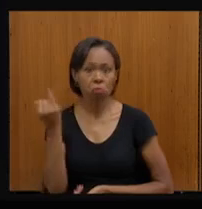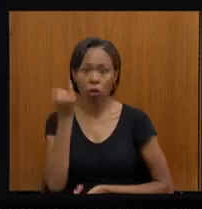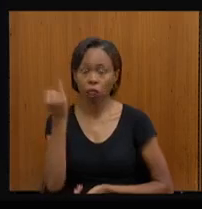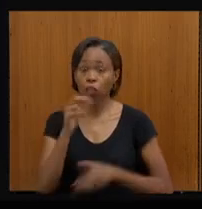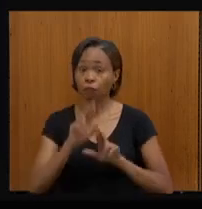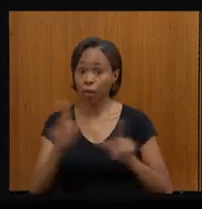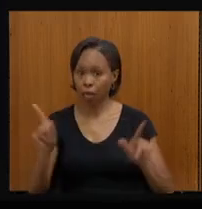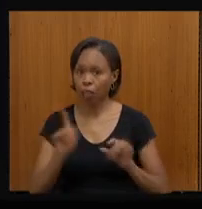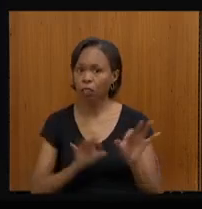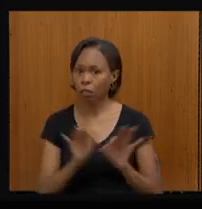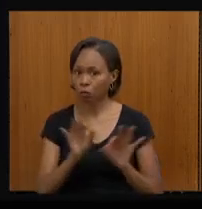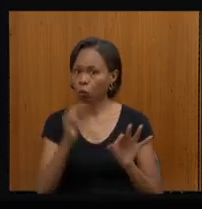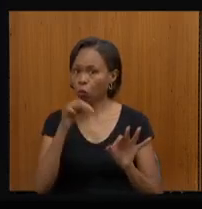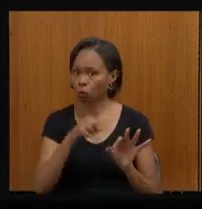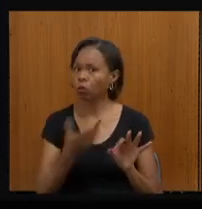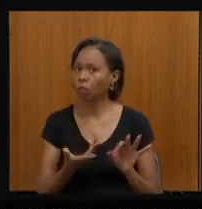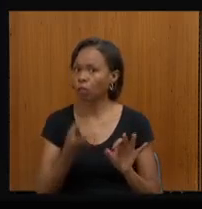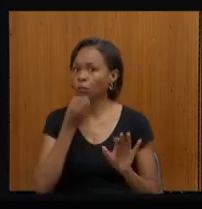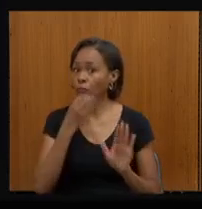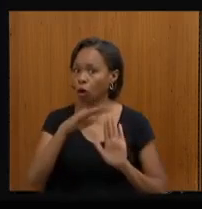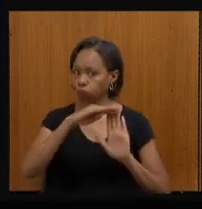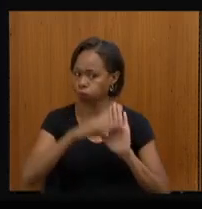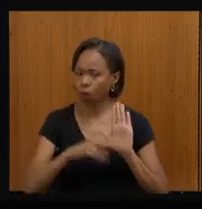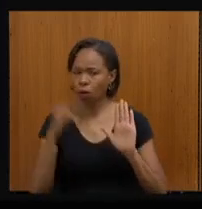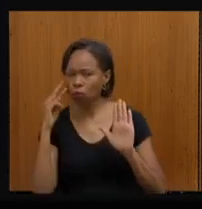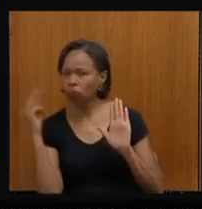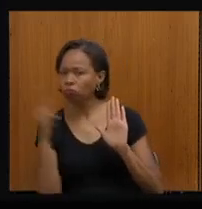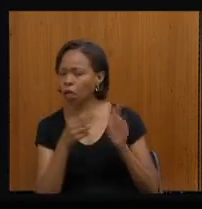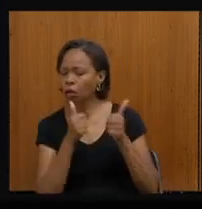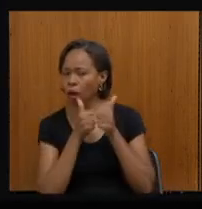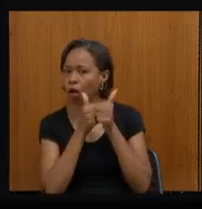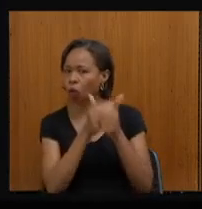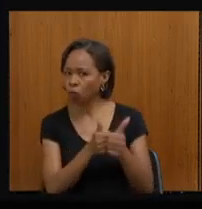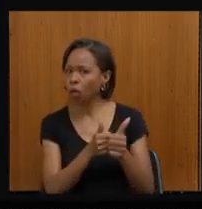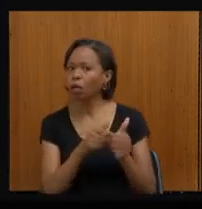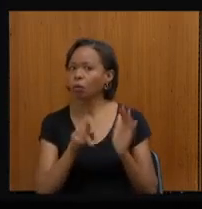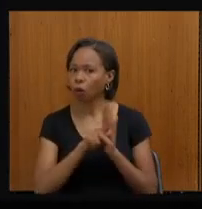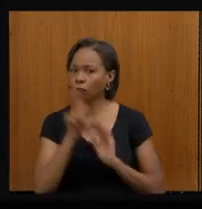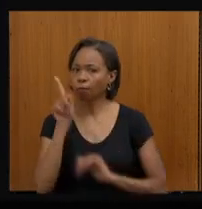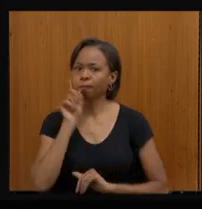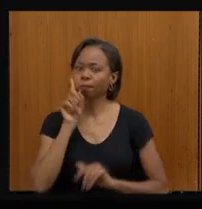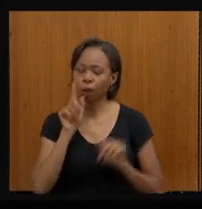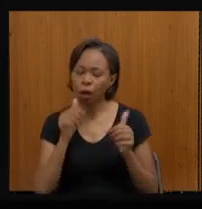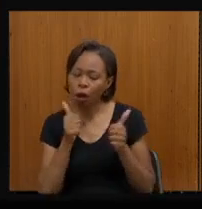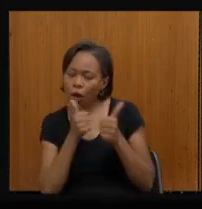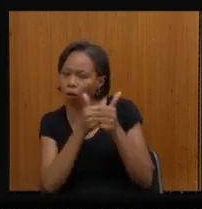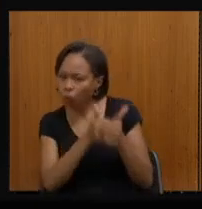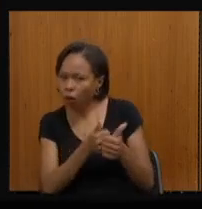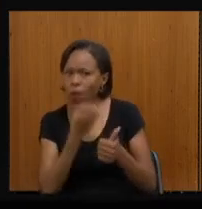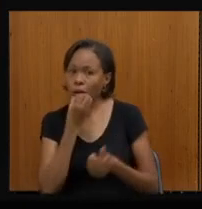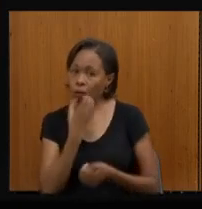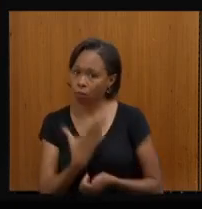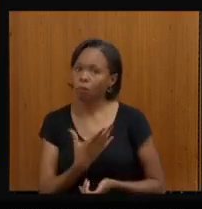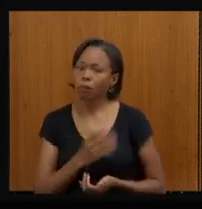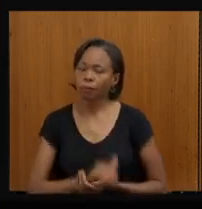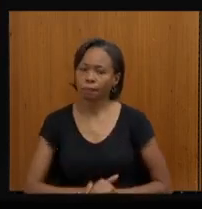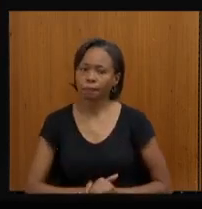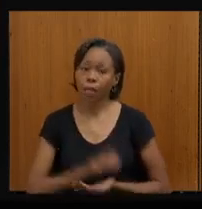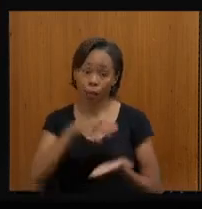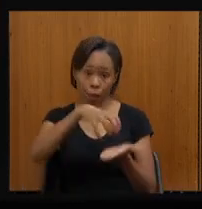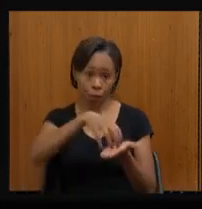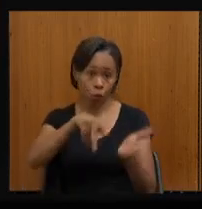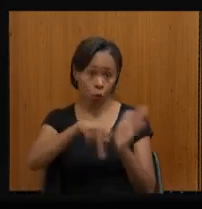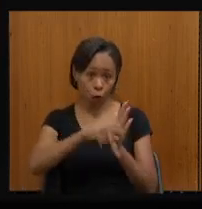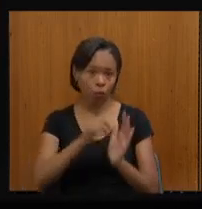diferentes e e vale a pena a gente tá está acompanhando iniciativa do departamento de média